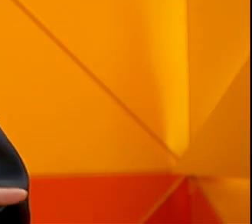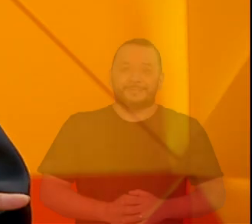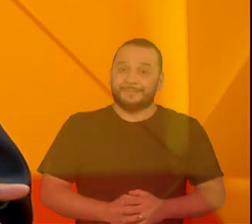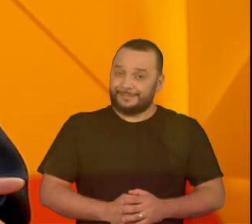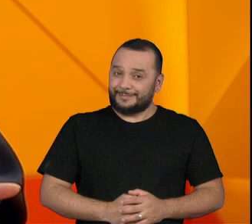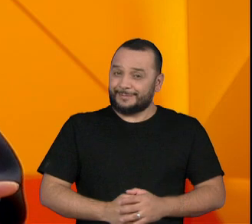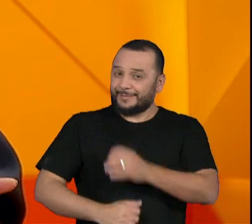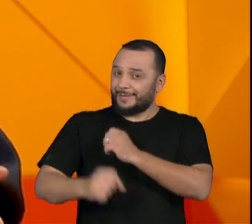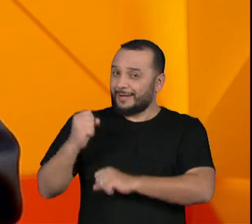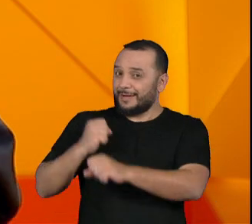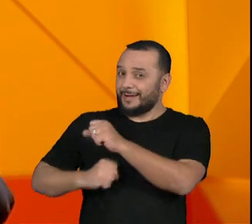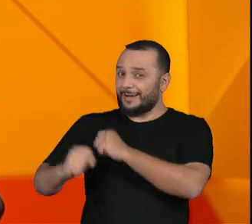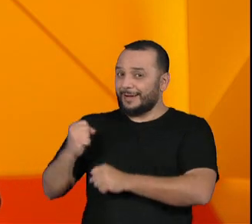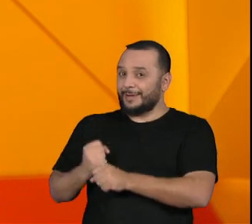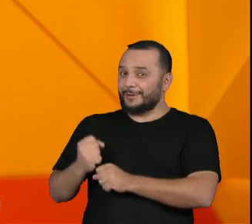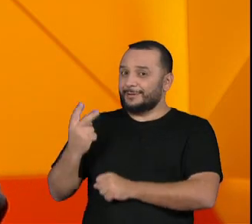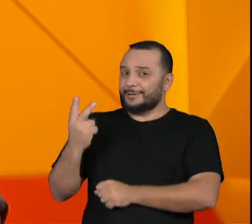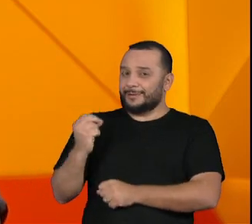Desde 2003, a Lei